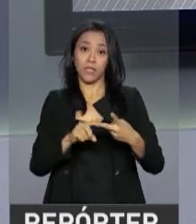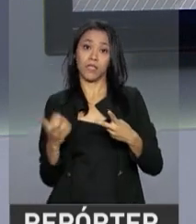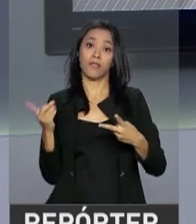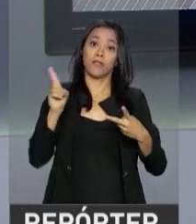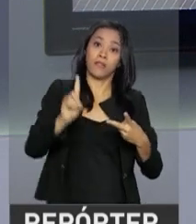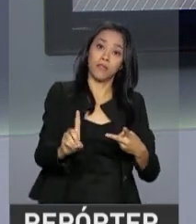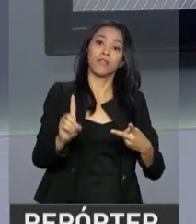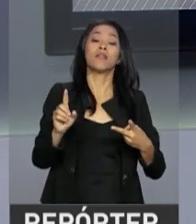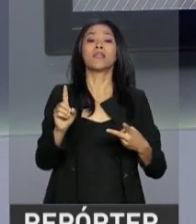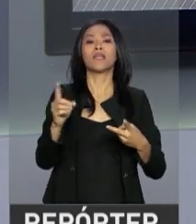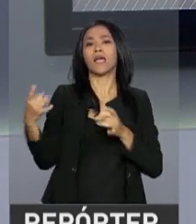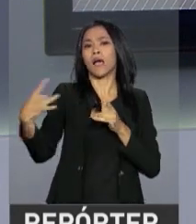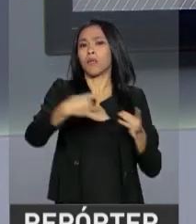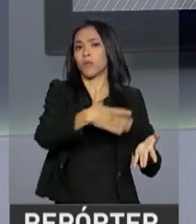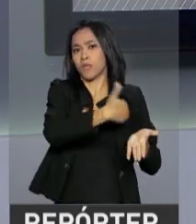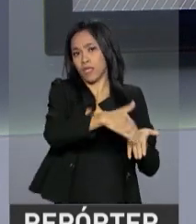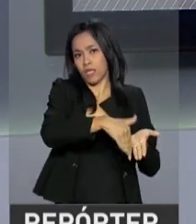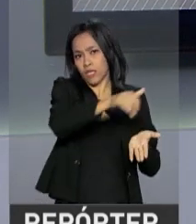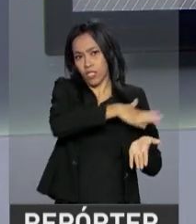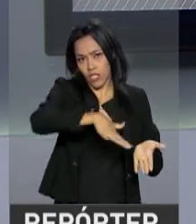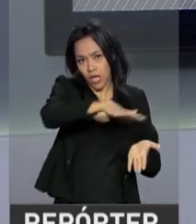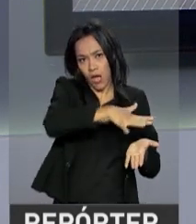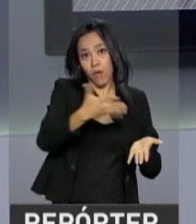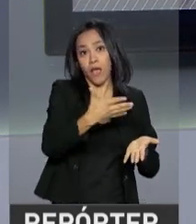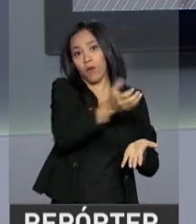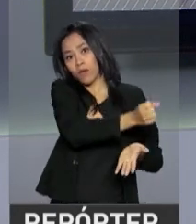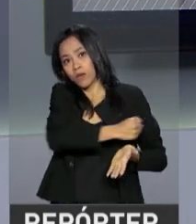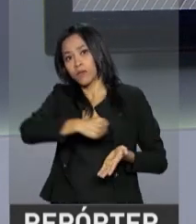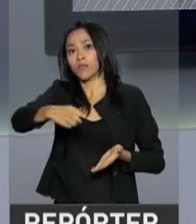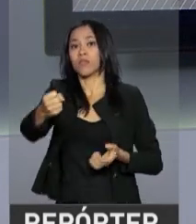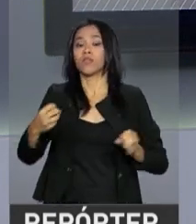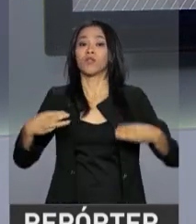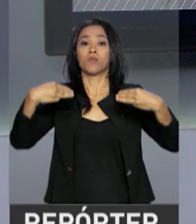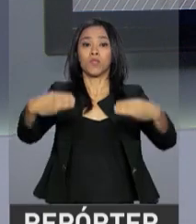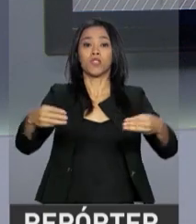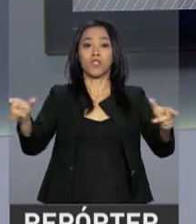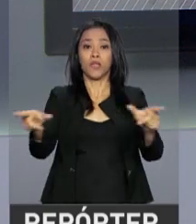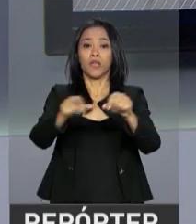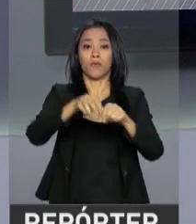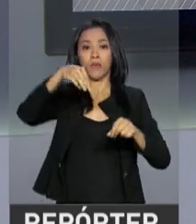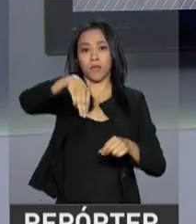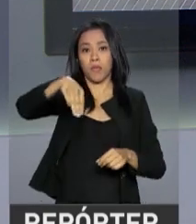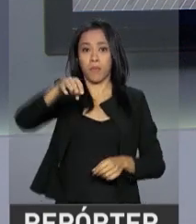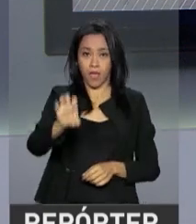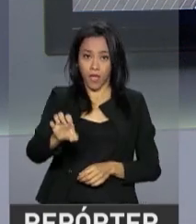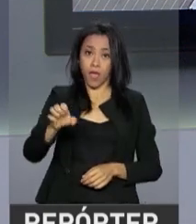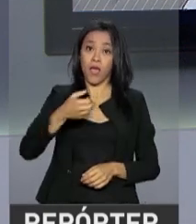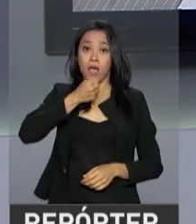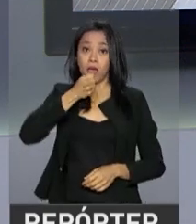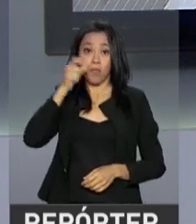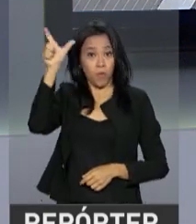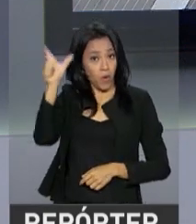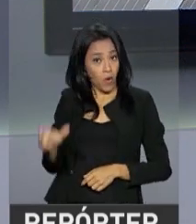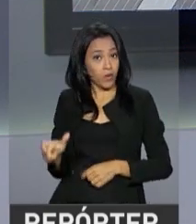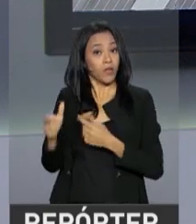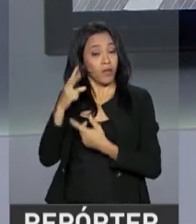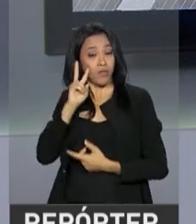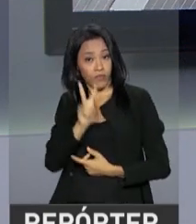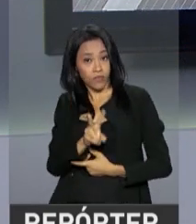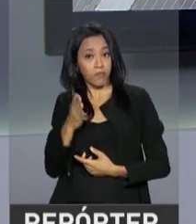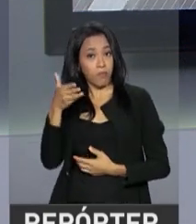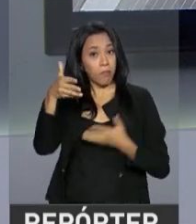que saiu da secretaria geral da presidência para o ministério de minas e energia a repórter luana karen acompanhou a cerimônia